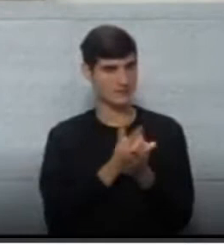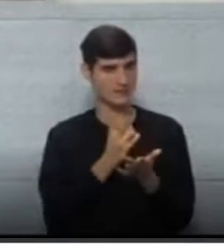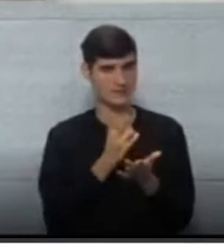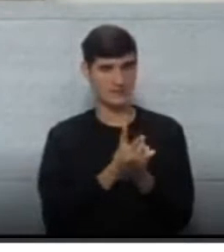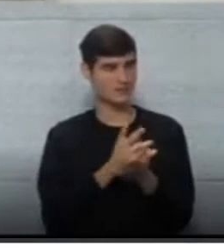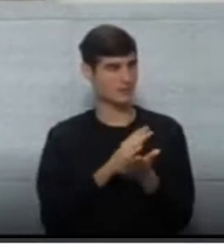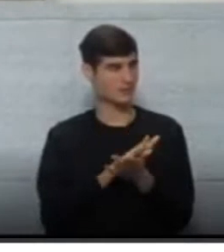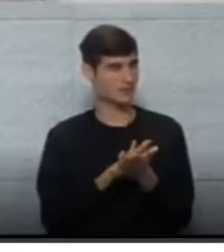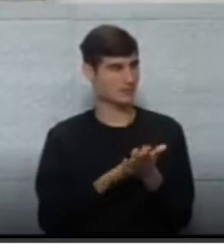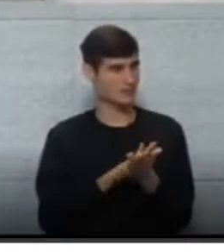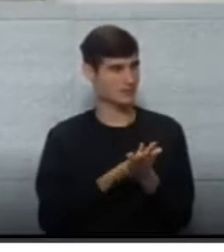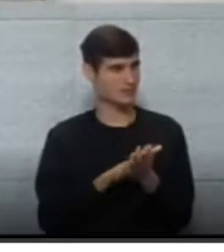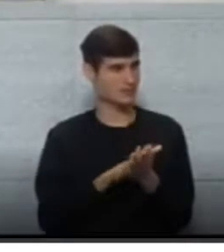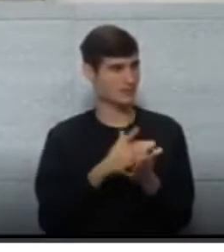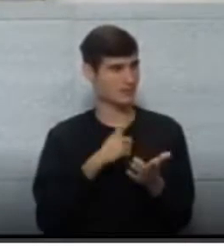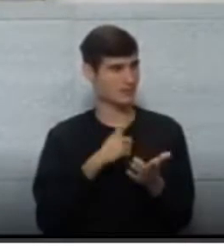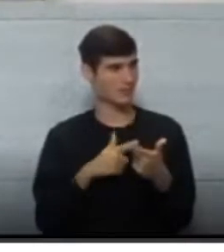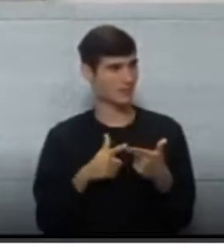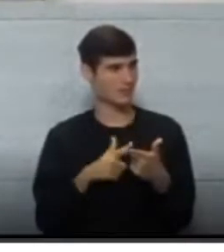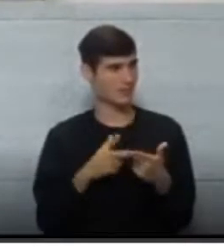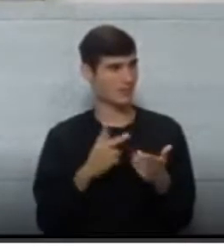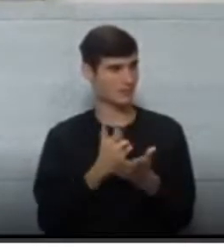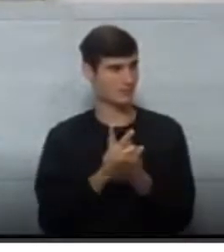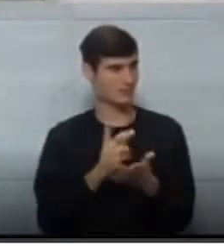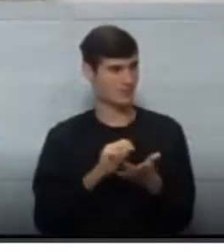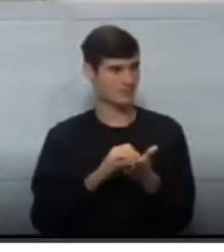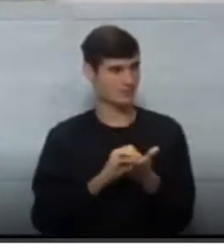placa sem nenhum problema, sem dar nenhuma